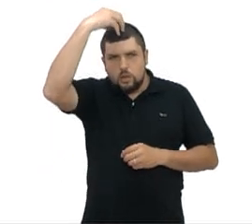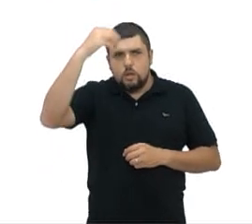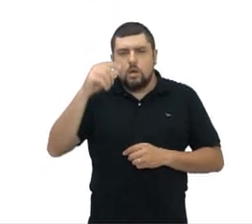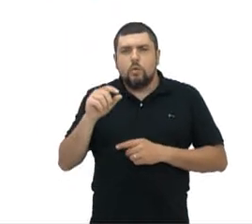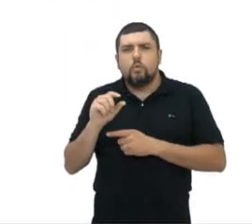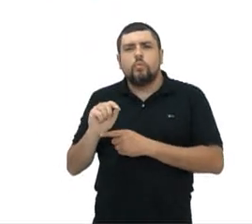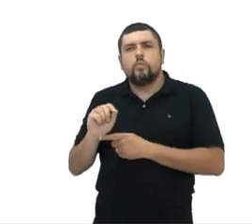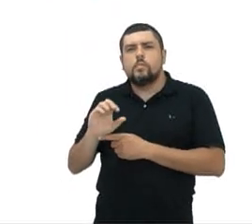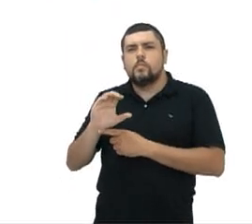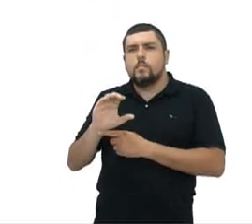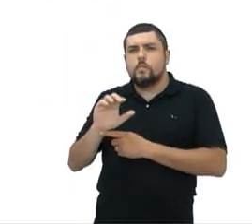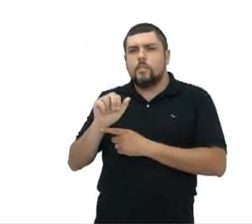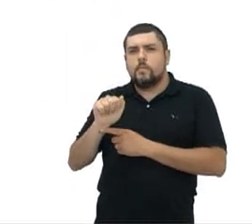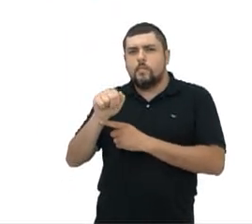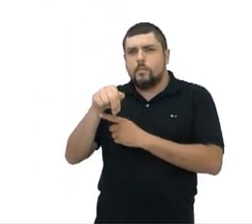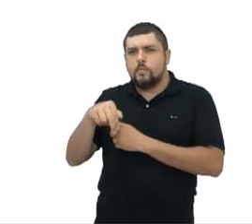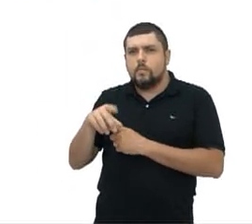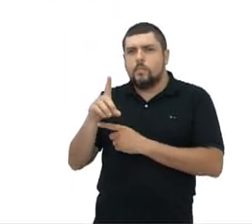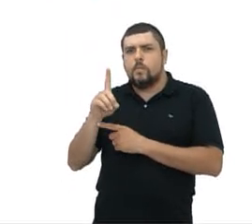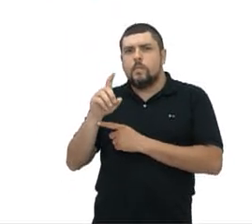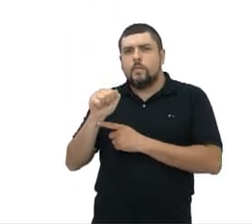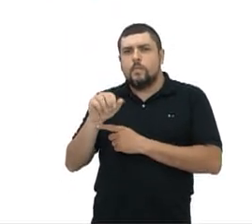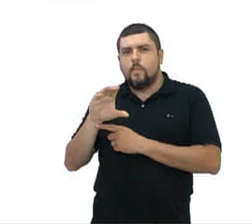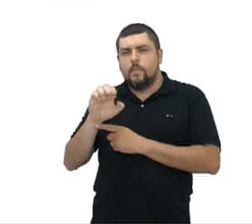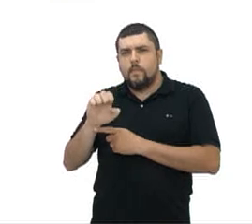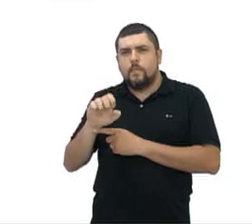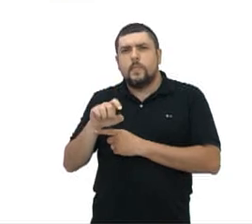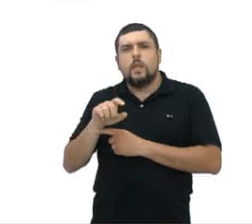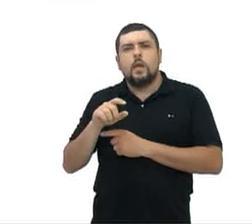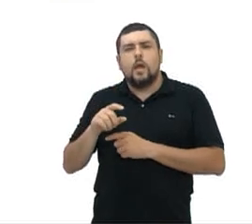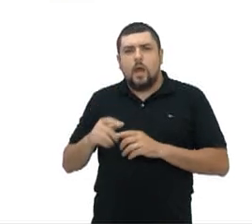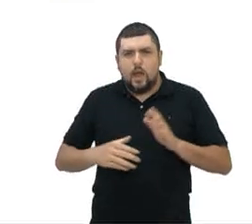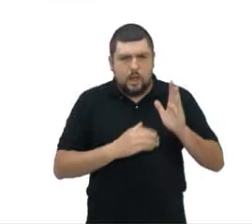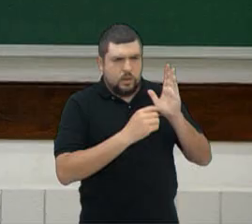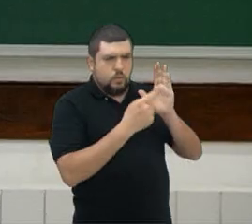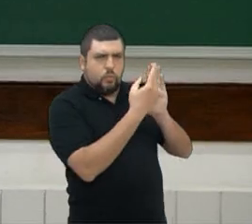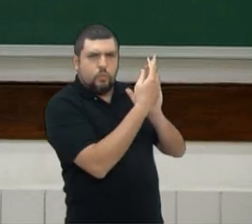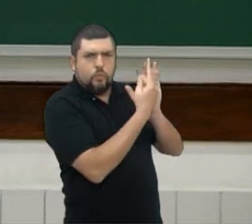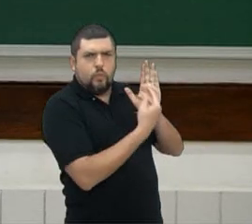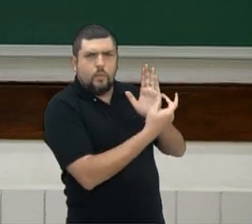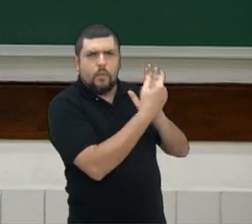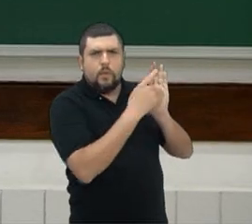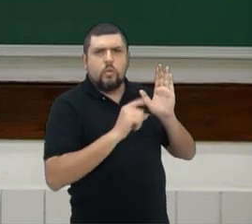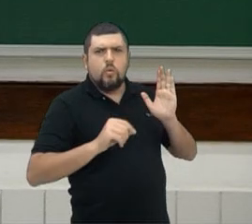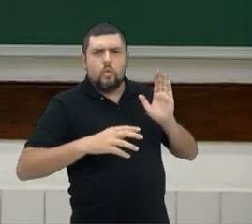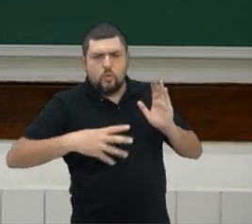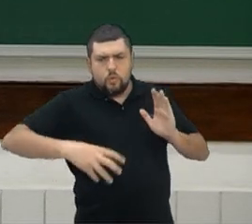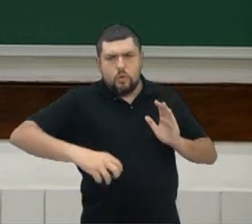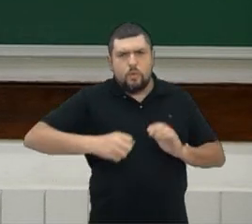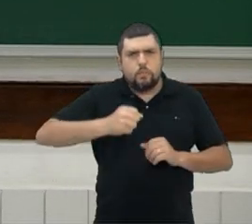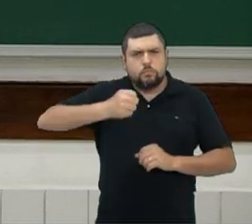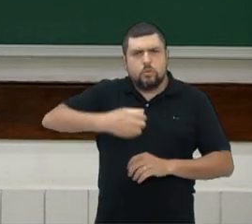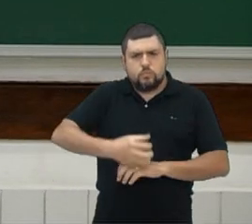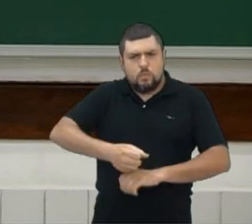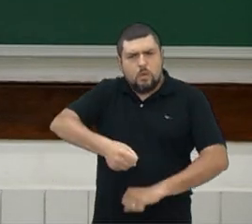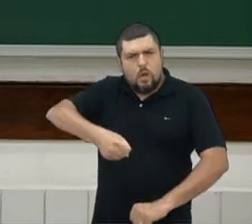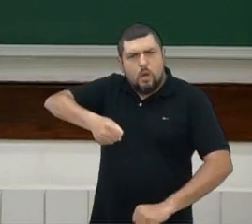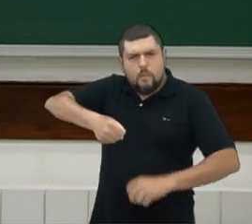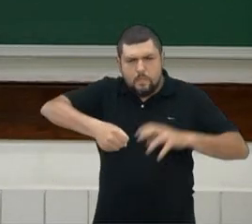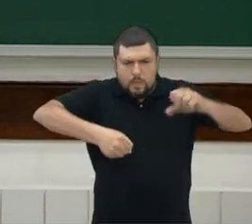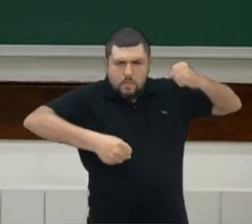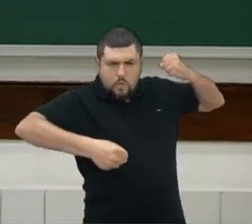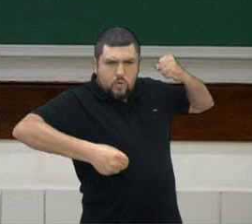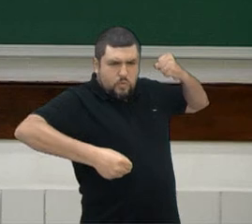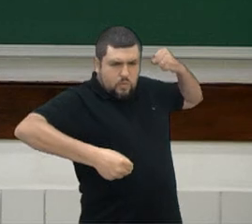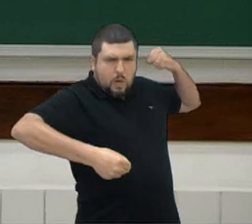Candace. Nessa parede ela aparece esmagando os inimigos, segurando a galera pelo cabelo. Na outra mão ali com uma espada, enfim, uma arma. E